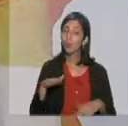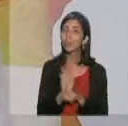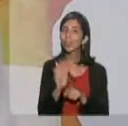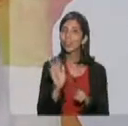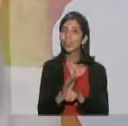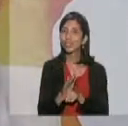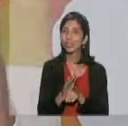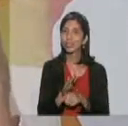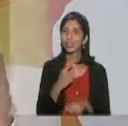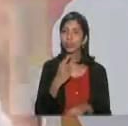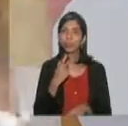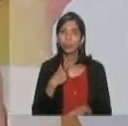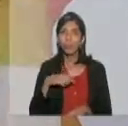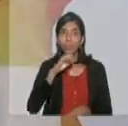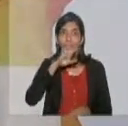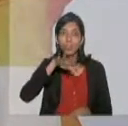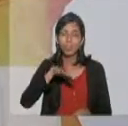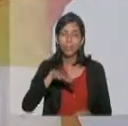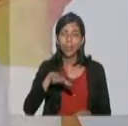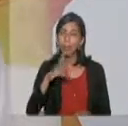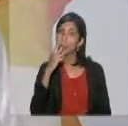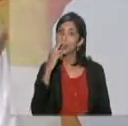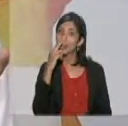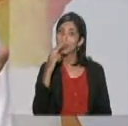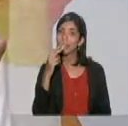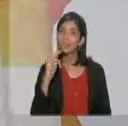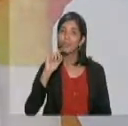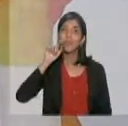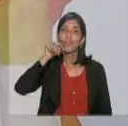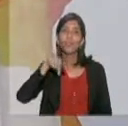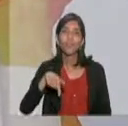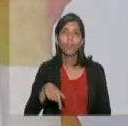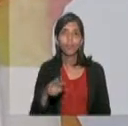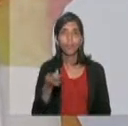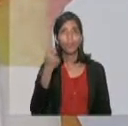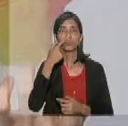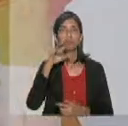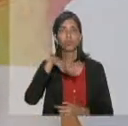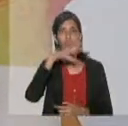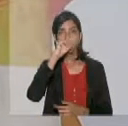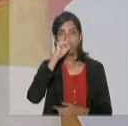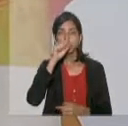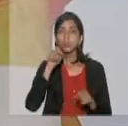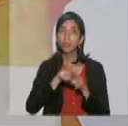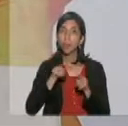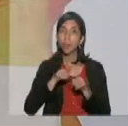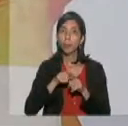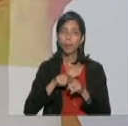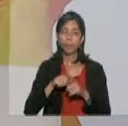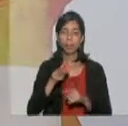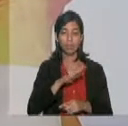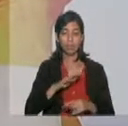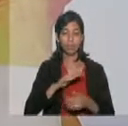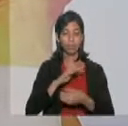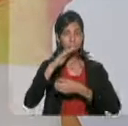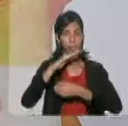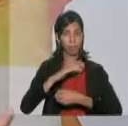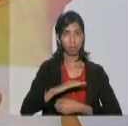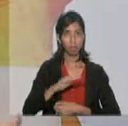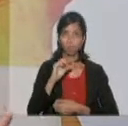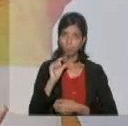for muito cozido, a criança também não consegue agarrar e levar na boca, né? Porque vai esmagar, vai esfarelar. E se for muito endurecido, se